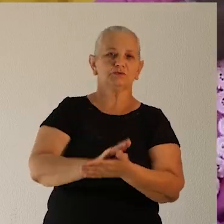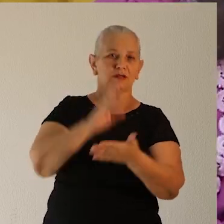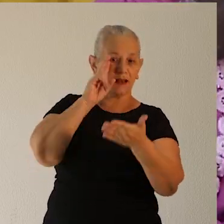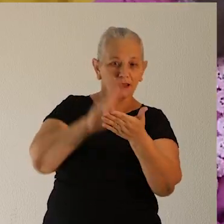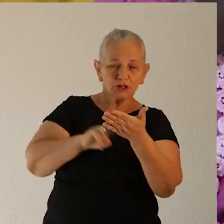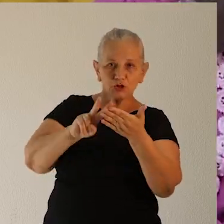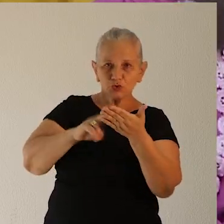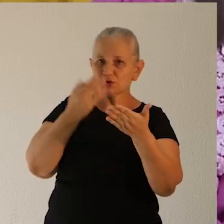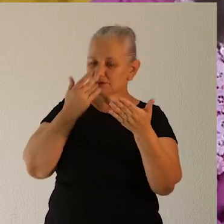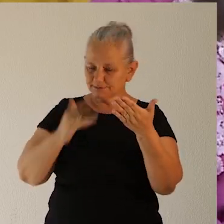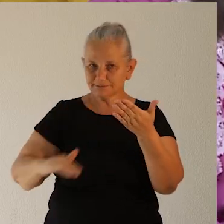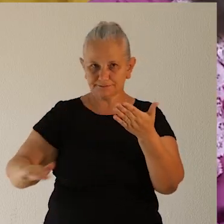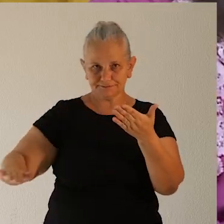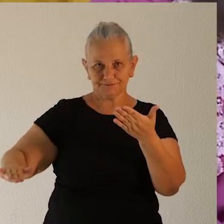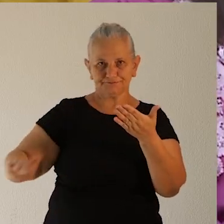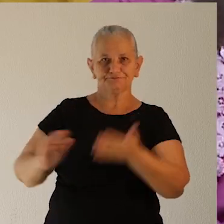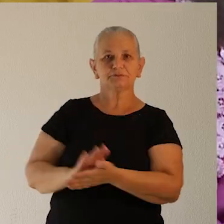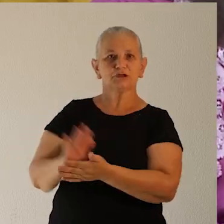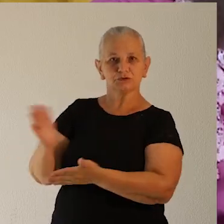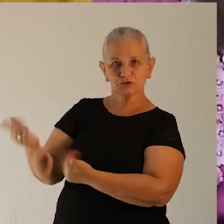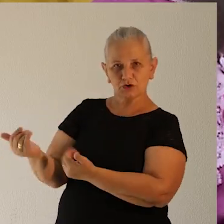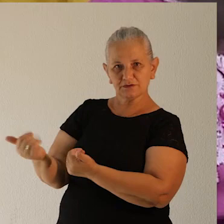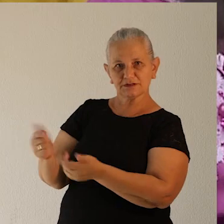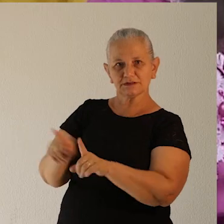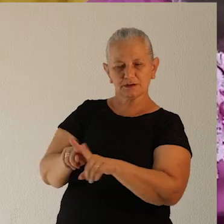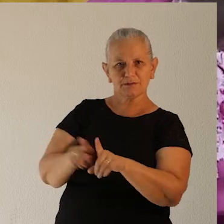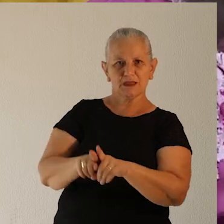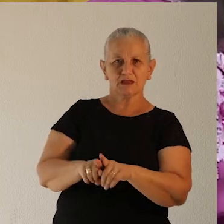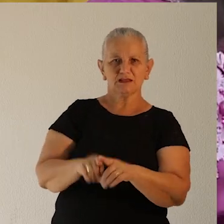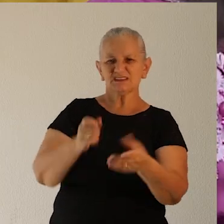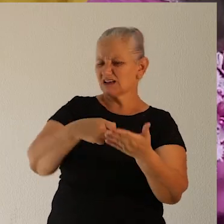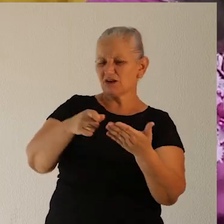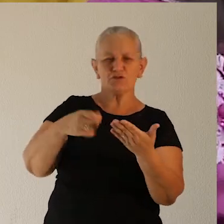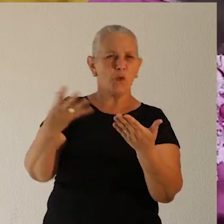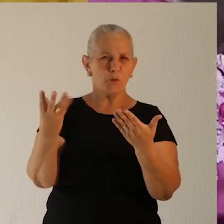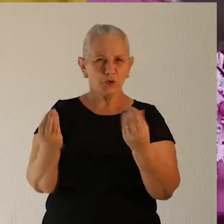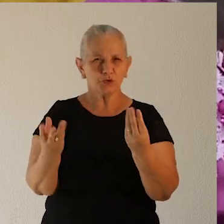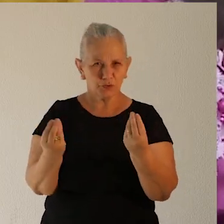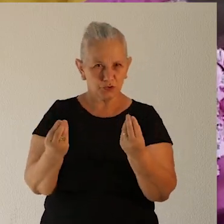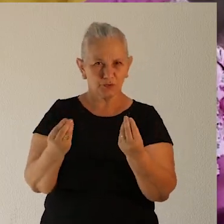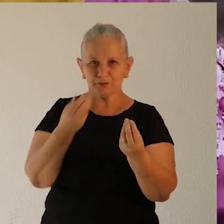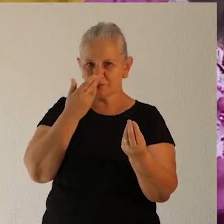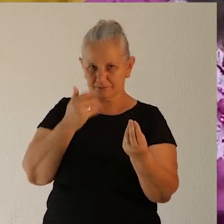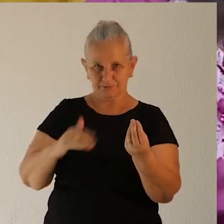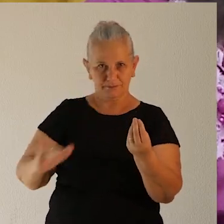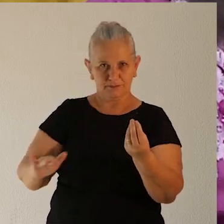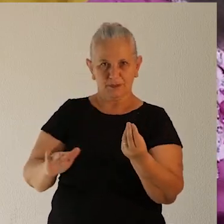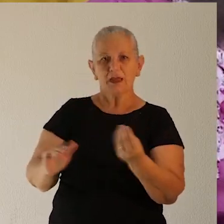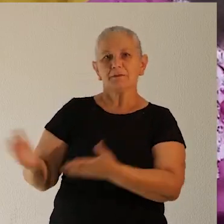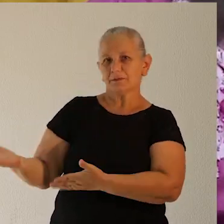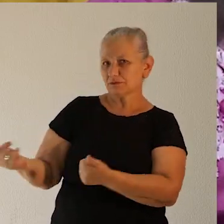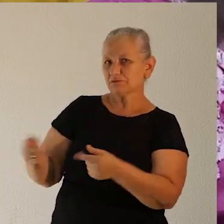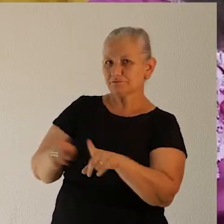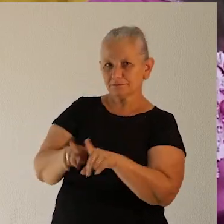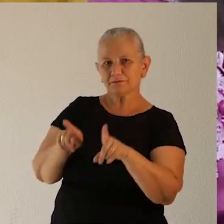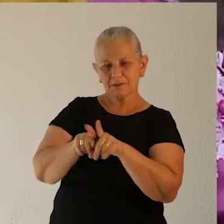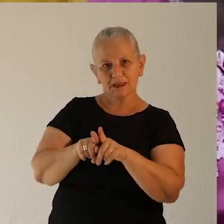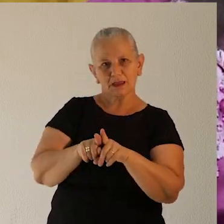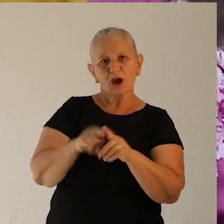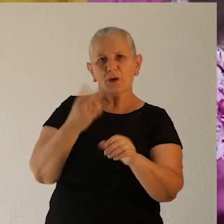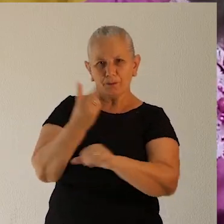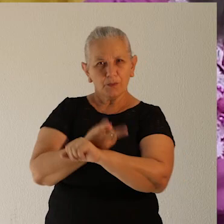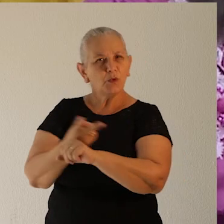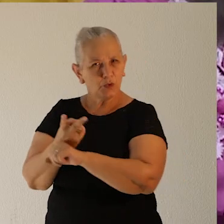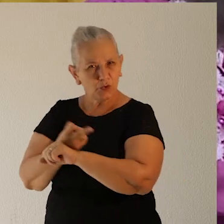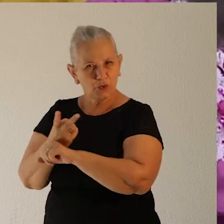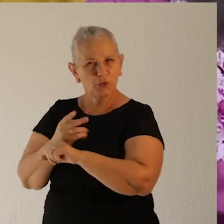infanto-juvenil. Cecília Meirelles escreveu bastante livros para crianças, para jovens. Então, tente procurar conhecer Cecília